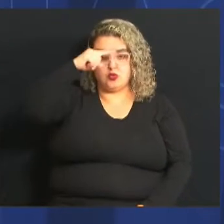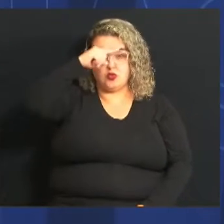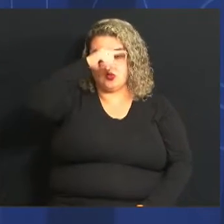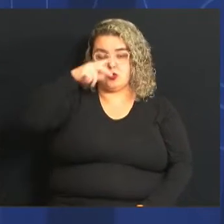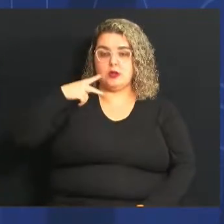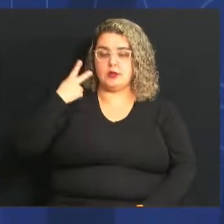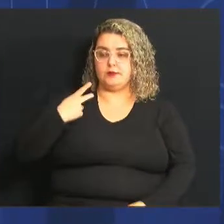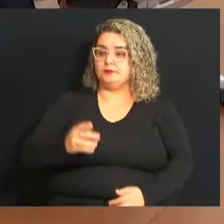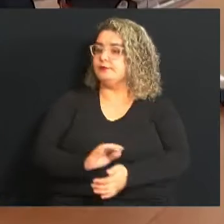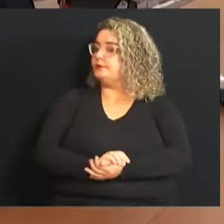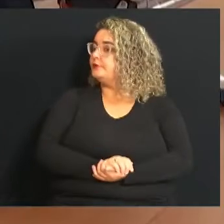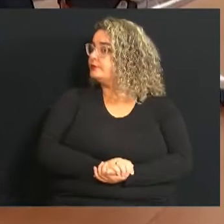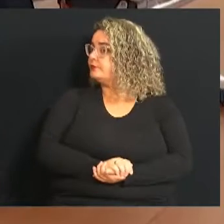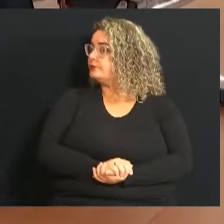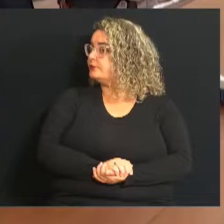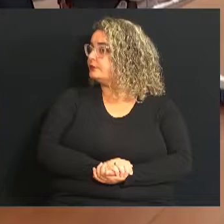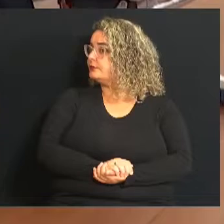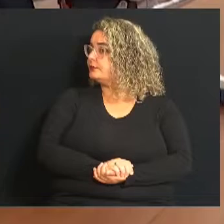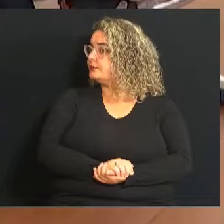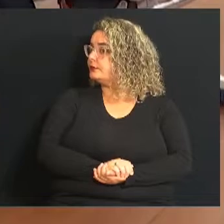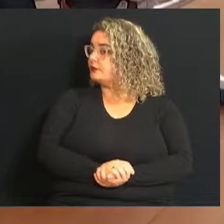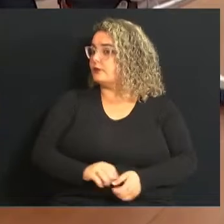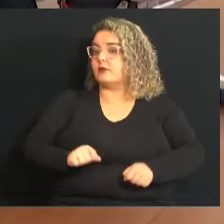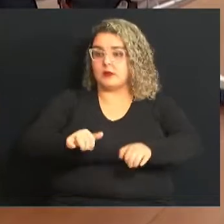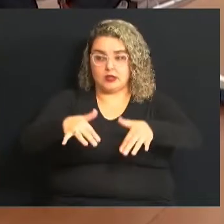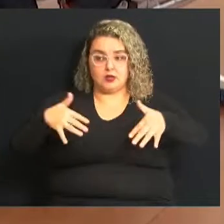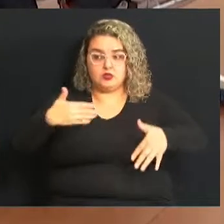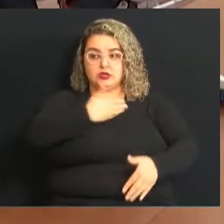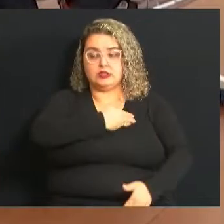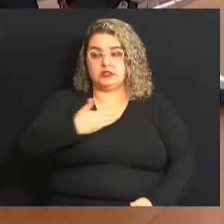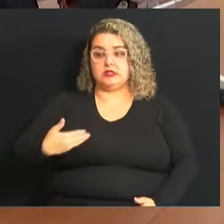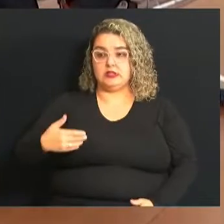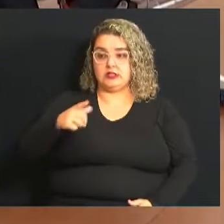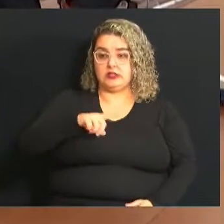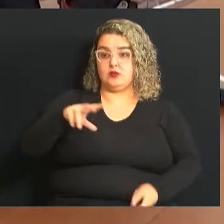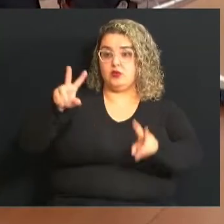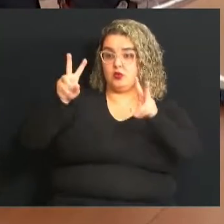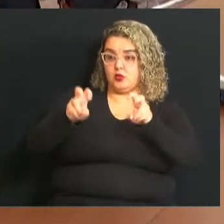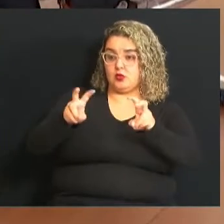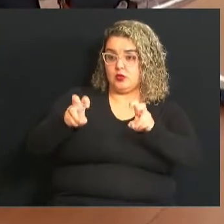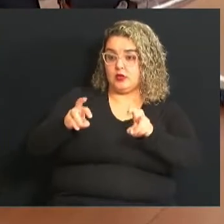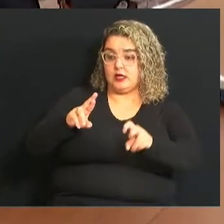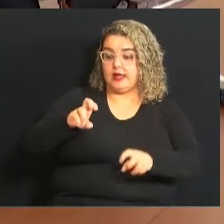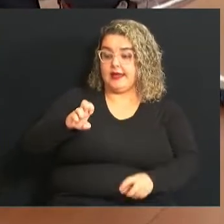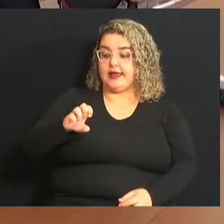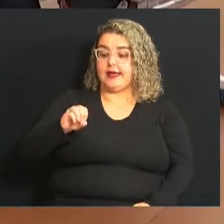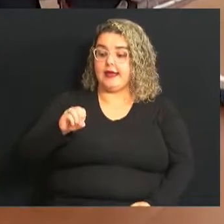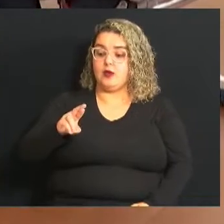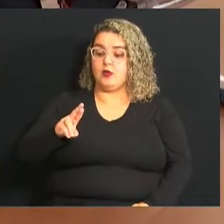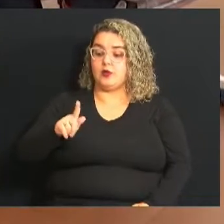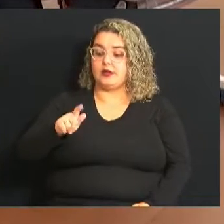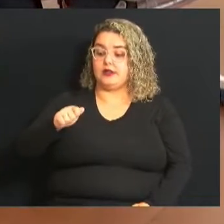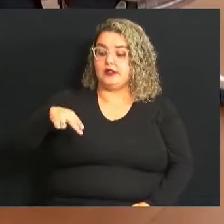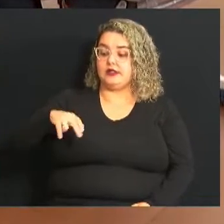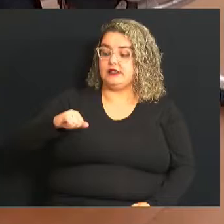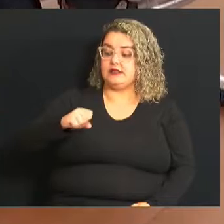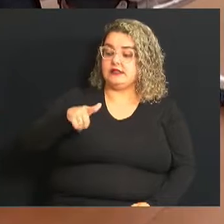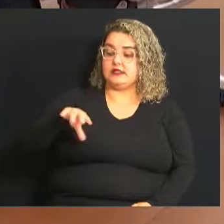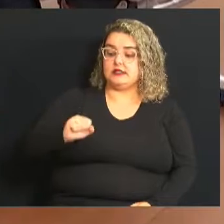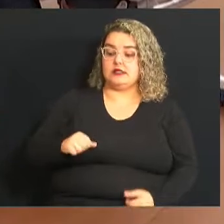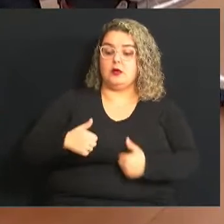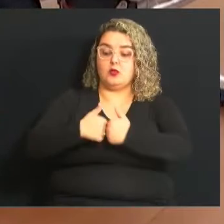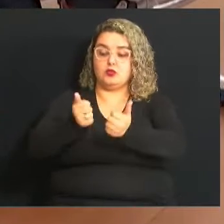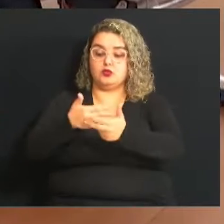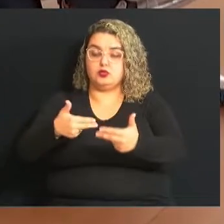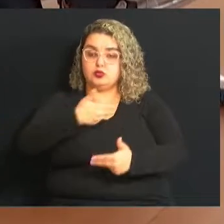Otto Alejandro. A audiência pública, que teve como tema a reorganização dos serviços de transporte público